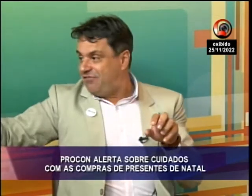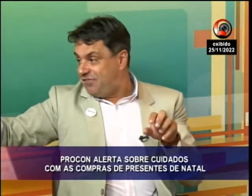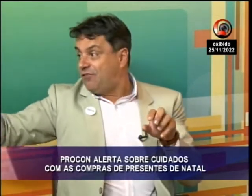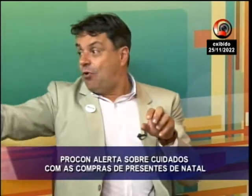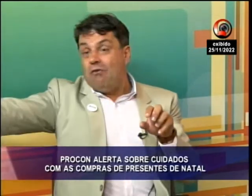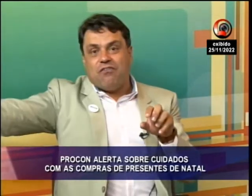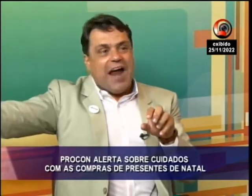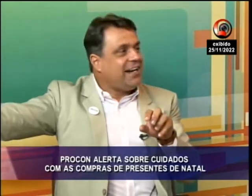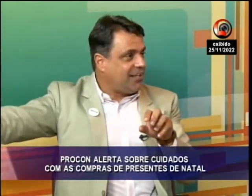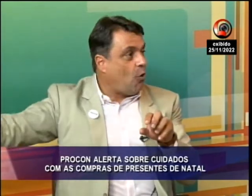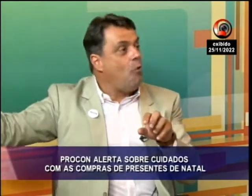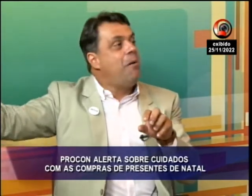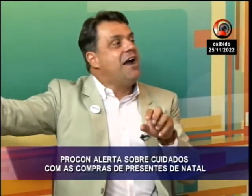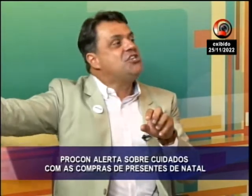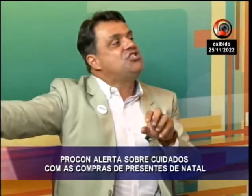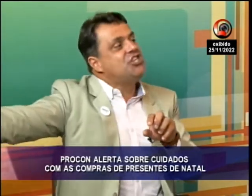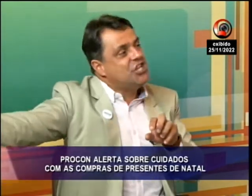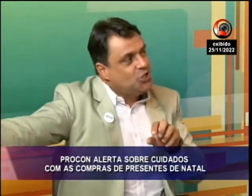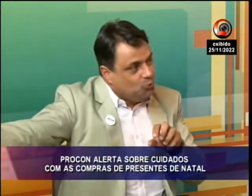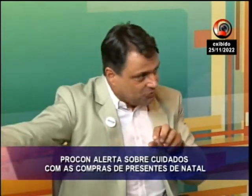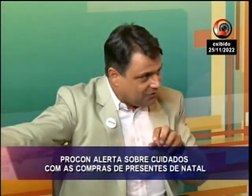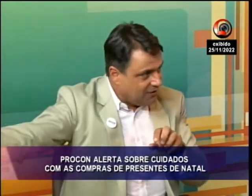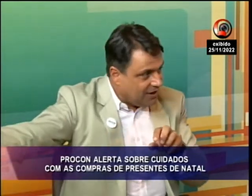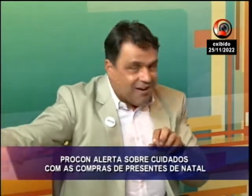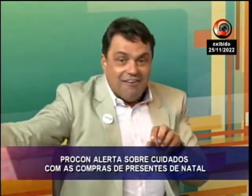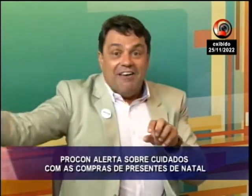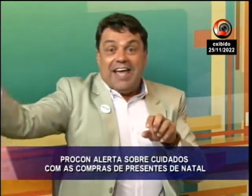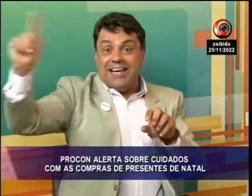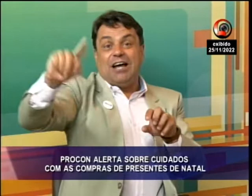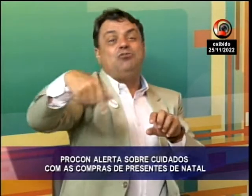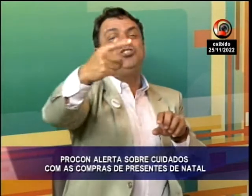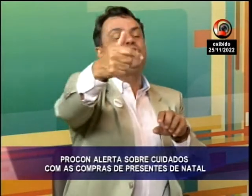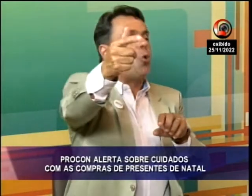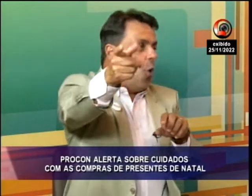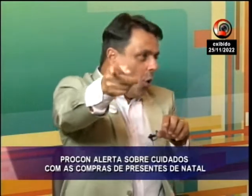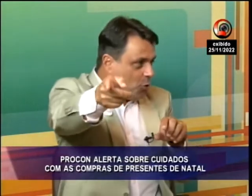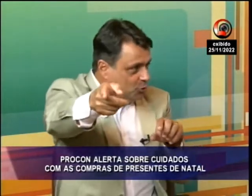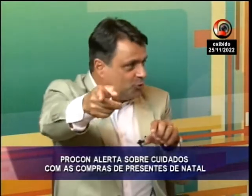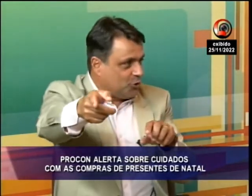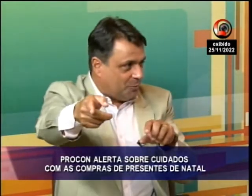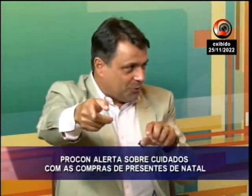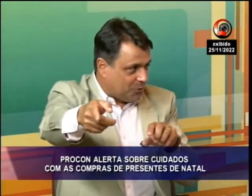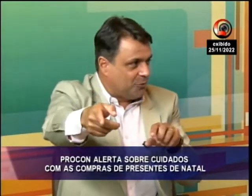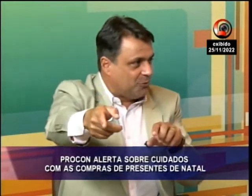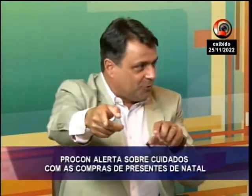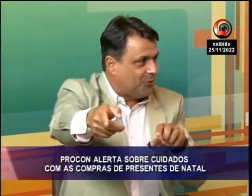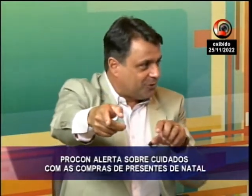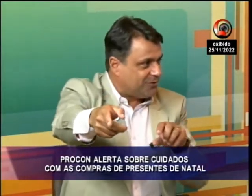pessoa conversa com o bandido. Tá. Ele dá um desconto